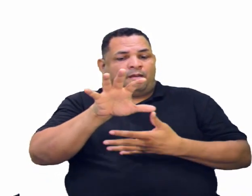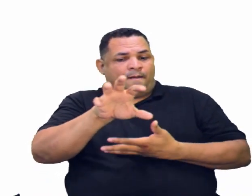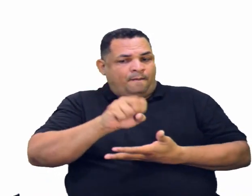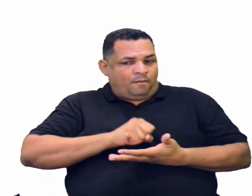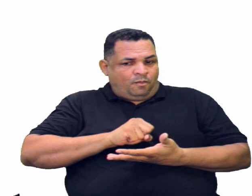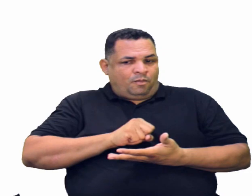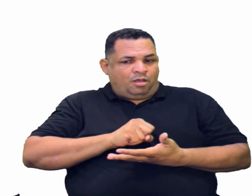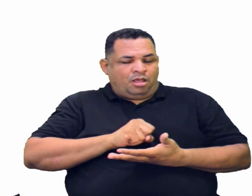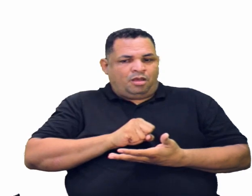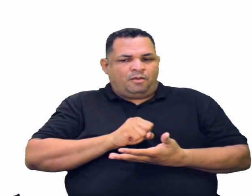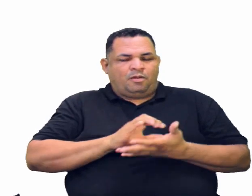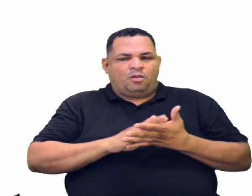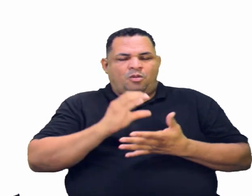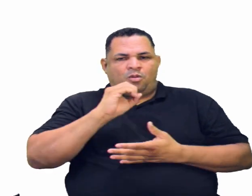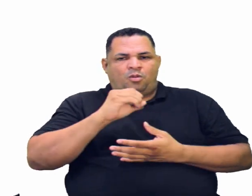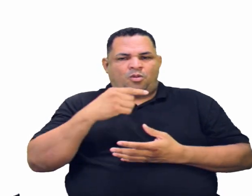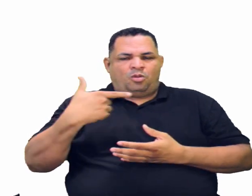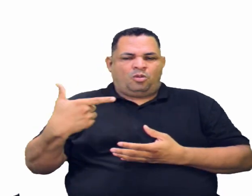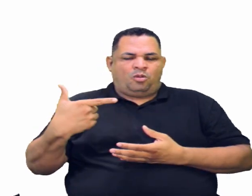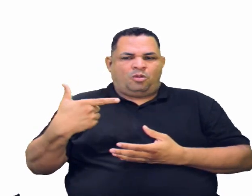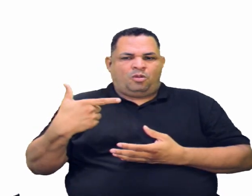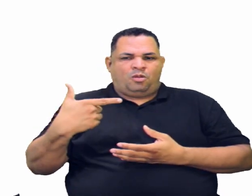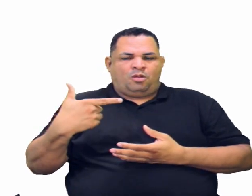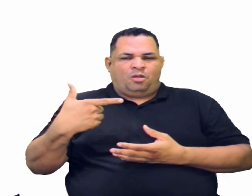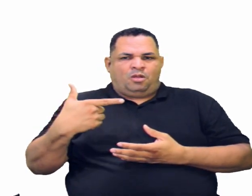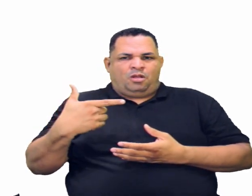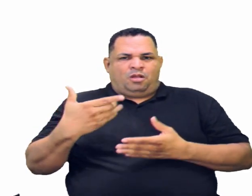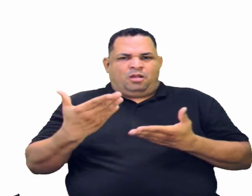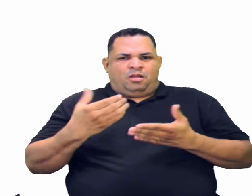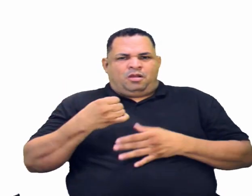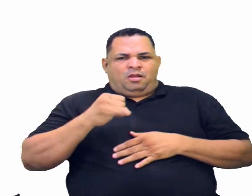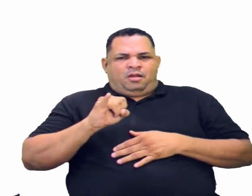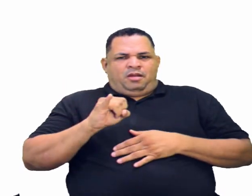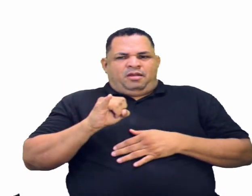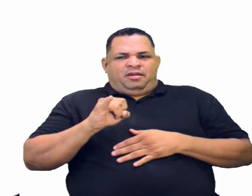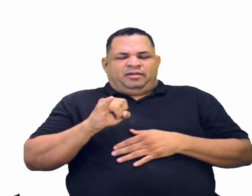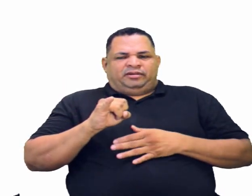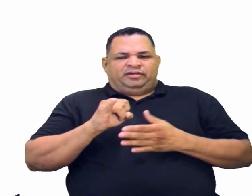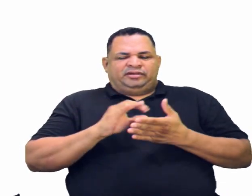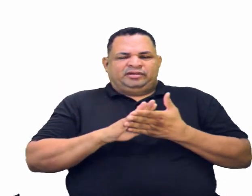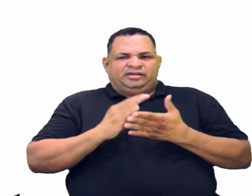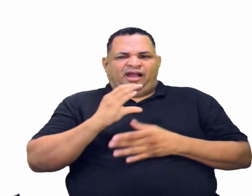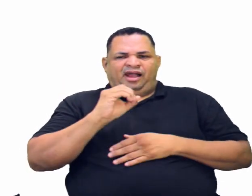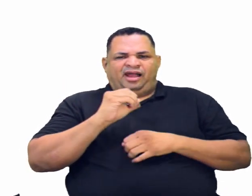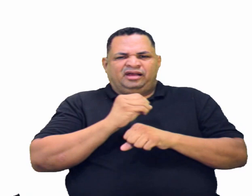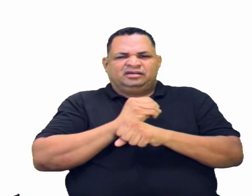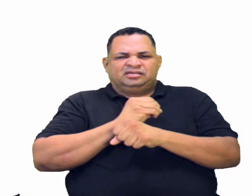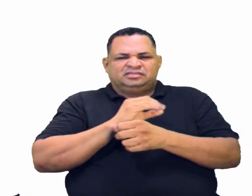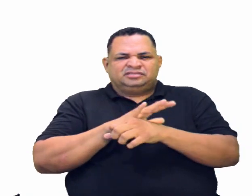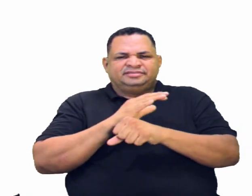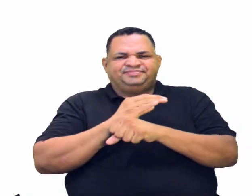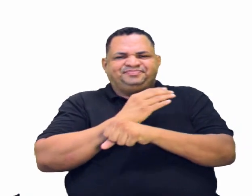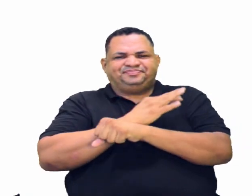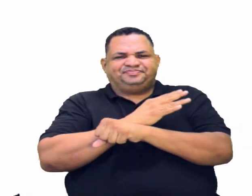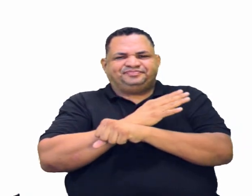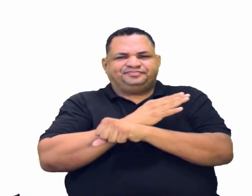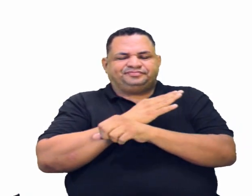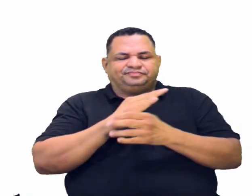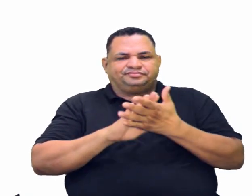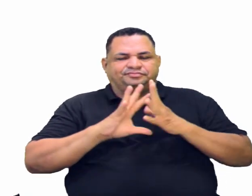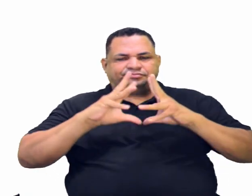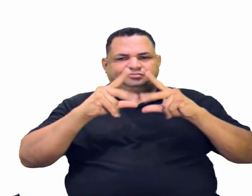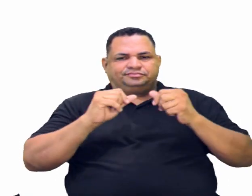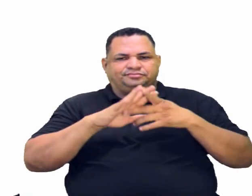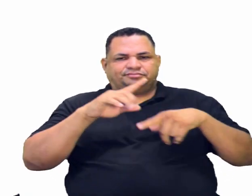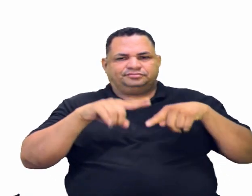pelo oxigênio. Nesse caso, se ela for uma oxidação total, já o nosso